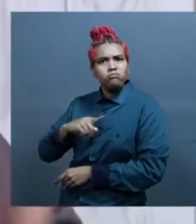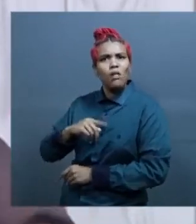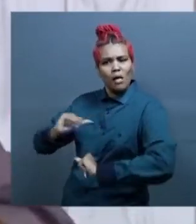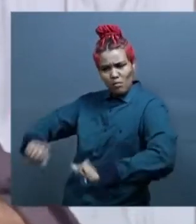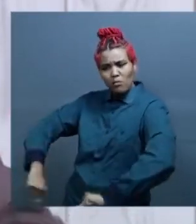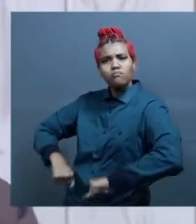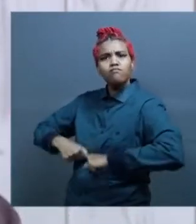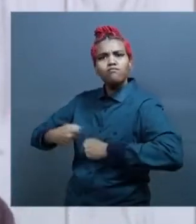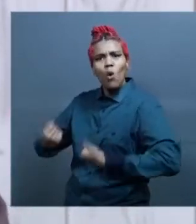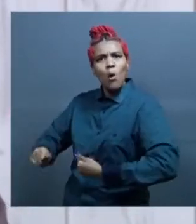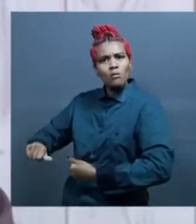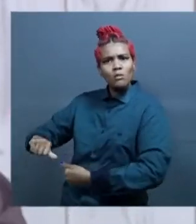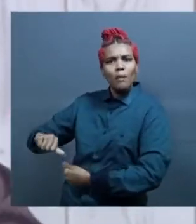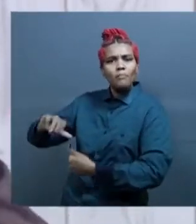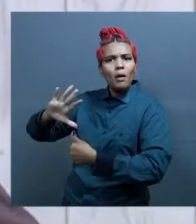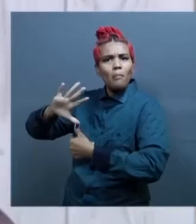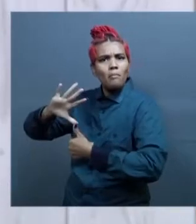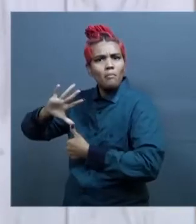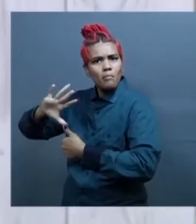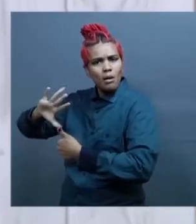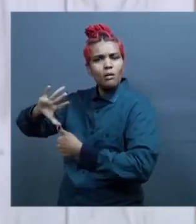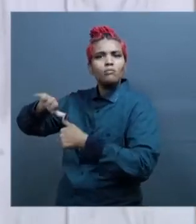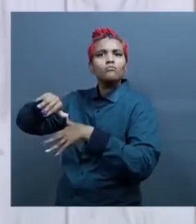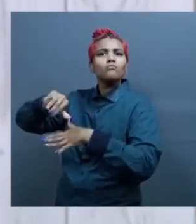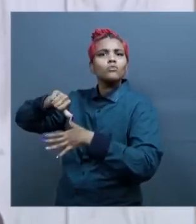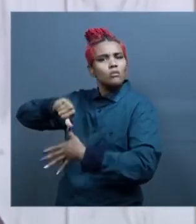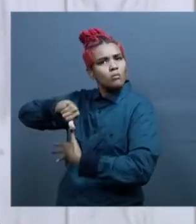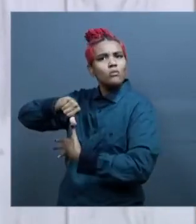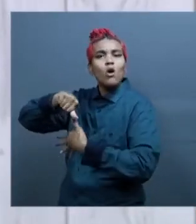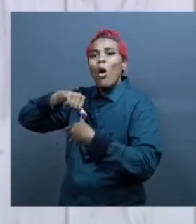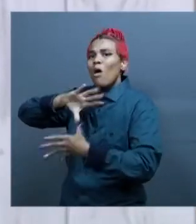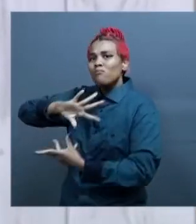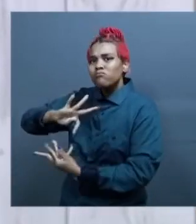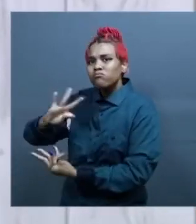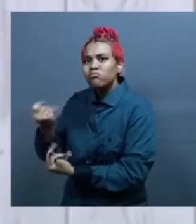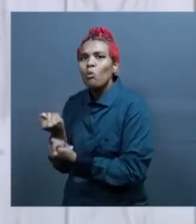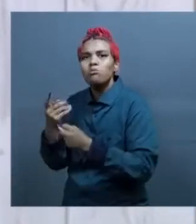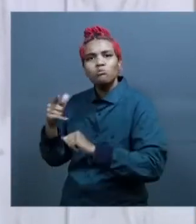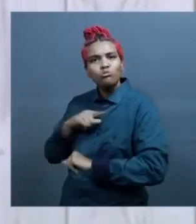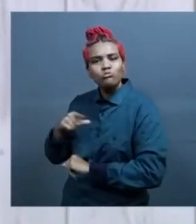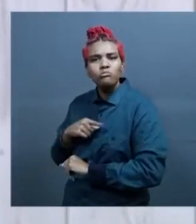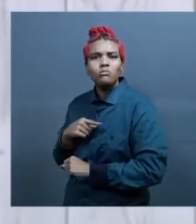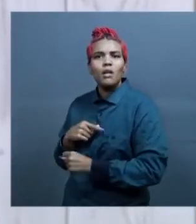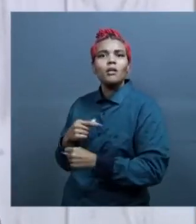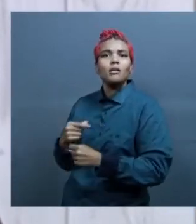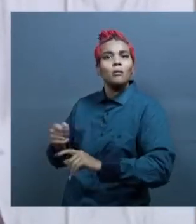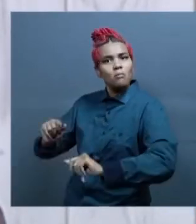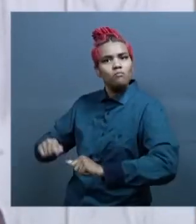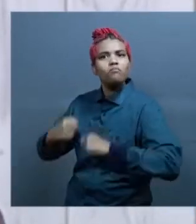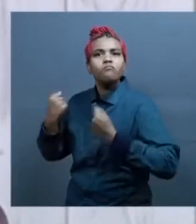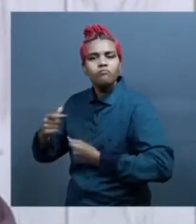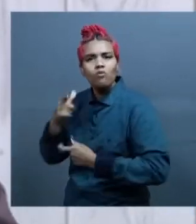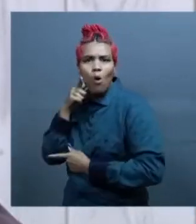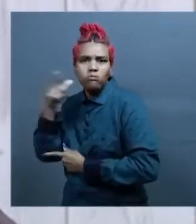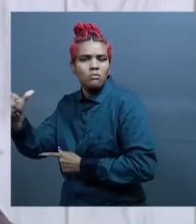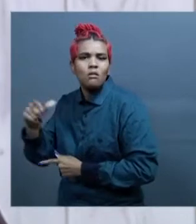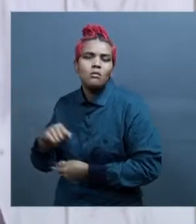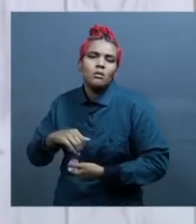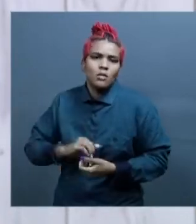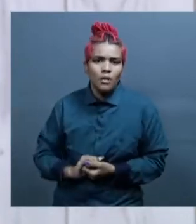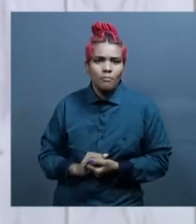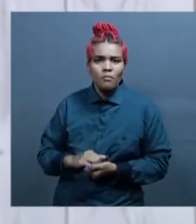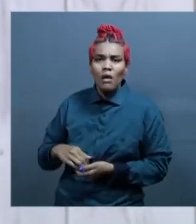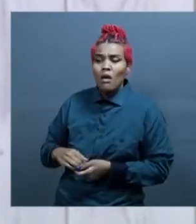do sul e vários outros países nós temos esse potencial então o que a gente se discutir o seguinte olha diante dessa potencialidade